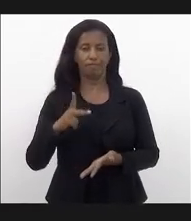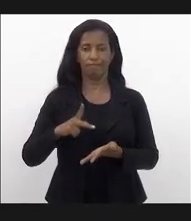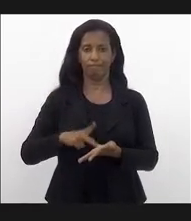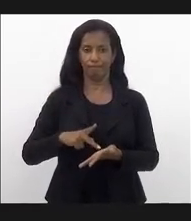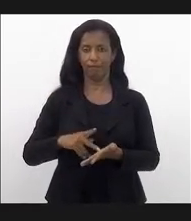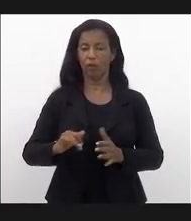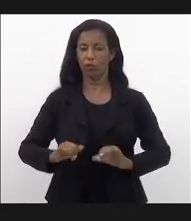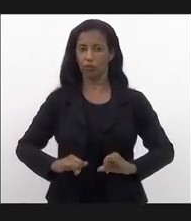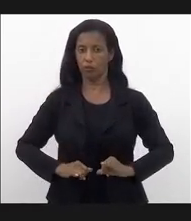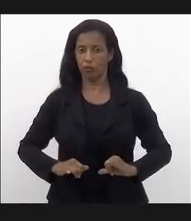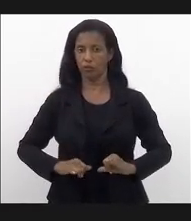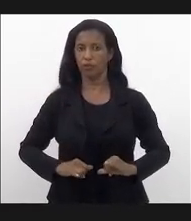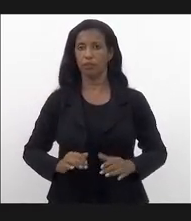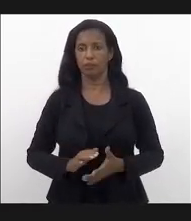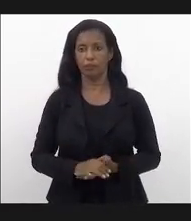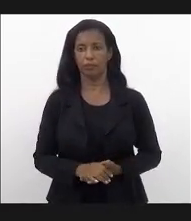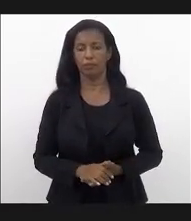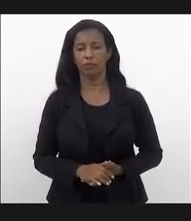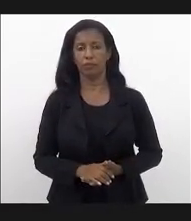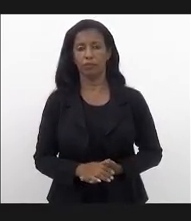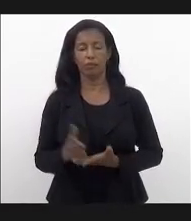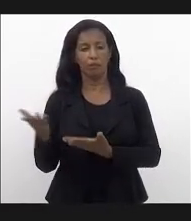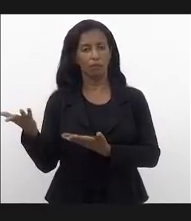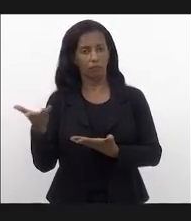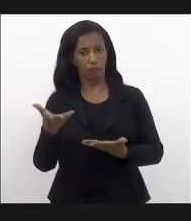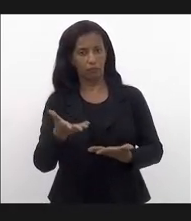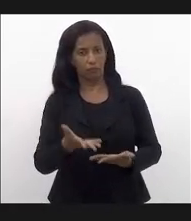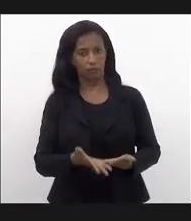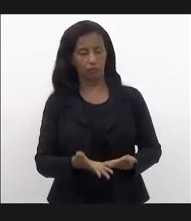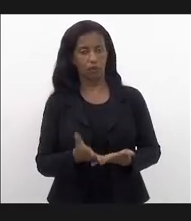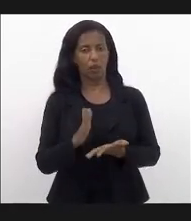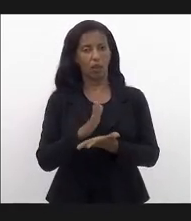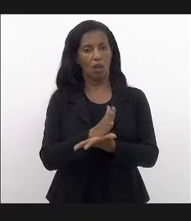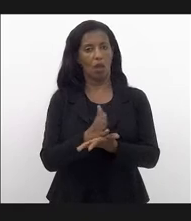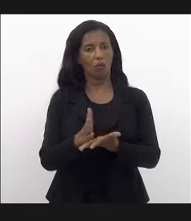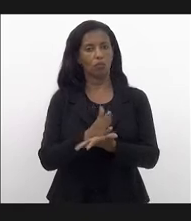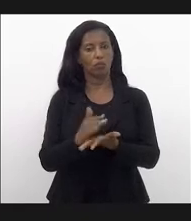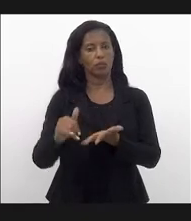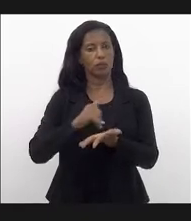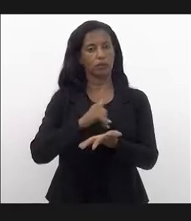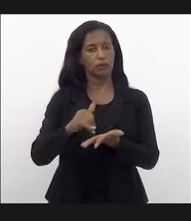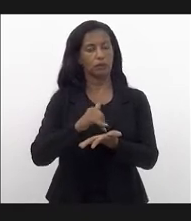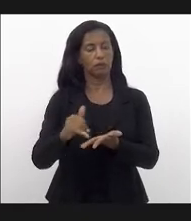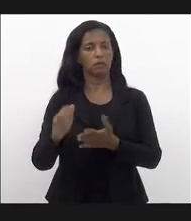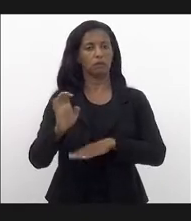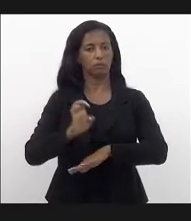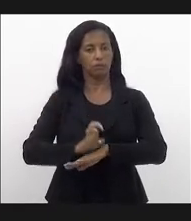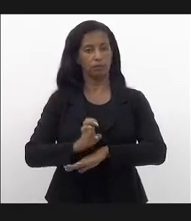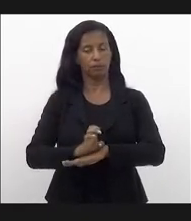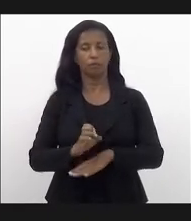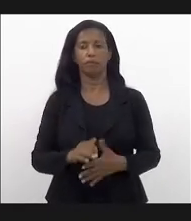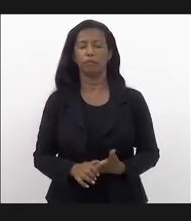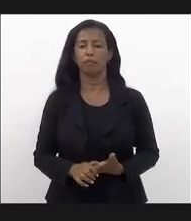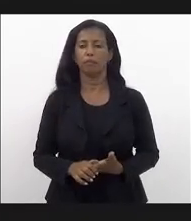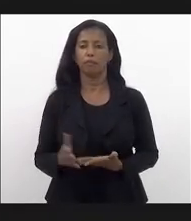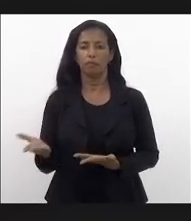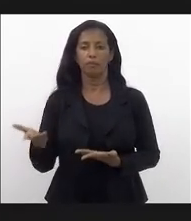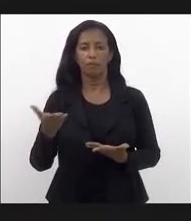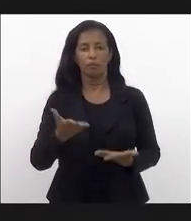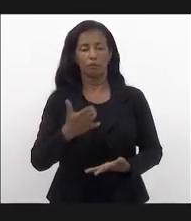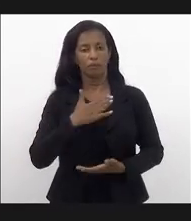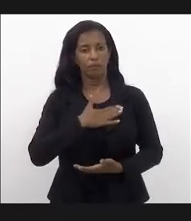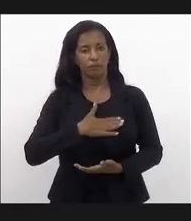sofremos vindo de alguns secretários de estado e aqui eu